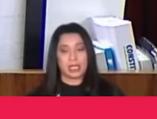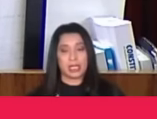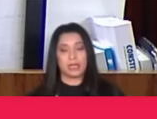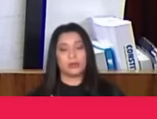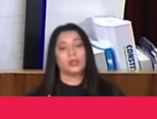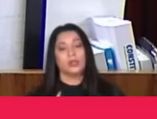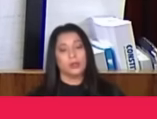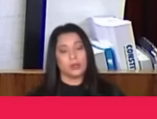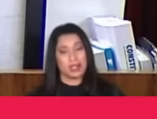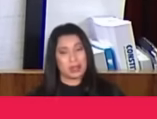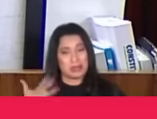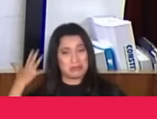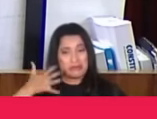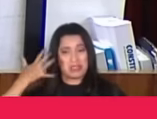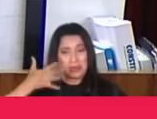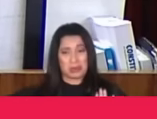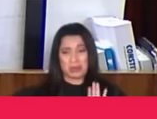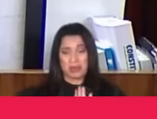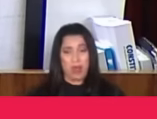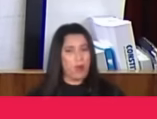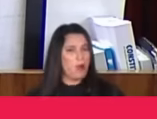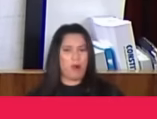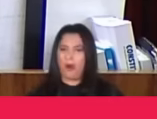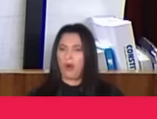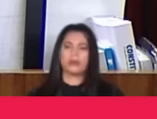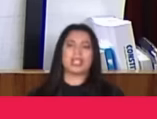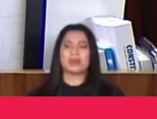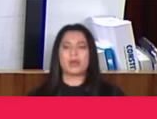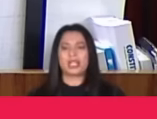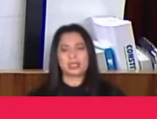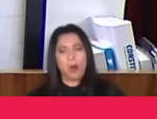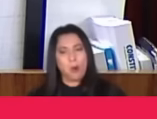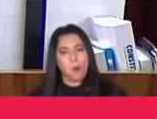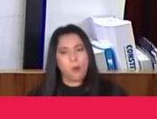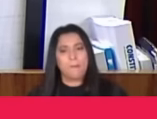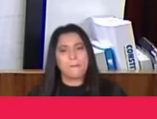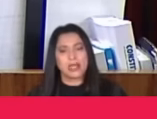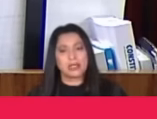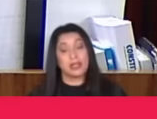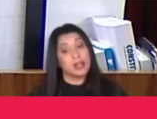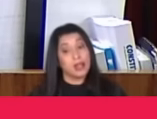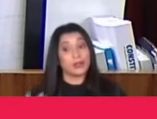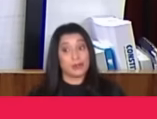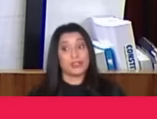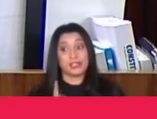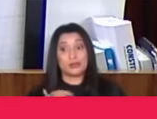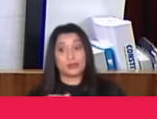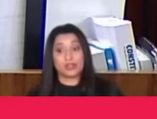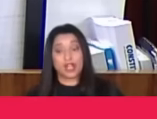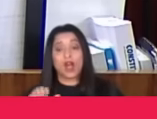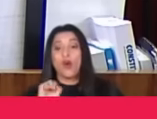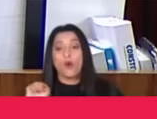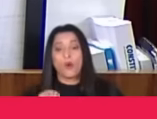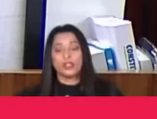Nogueira, esse discurso criminoso, antidemocrático e golpista, é o discurso que gerou dia 8 de janeiro. É